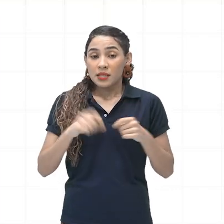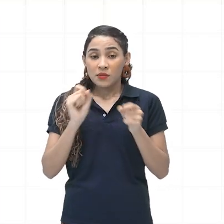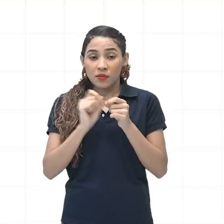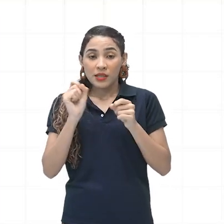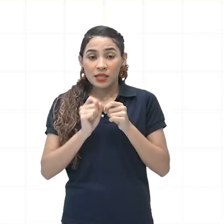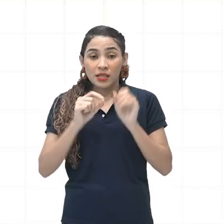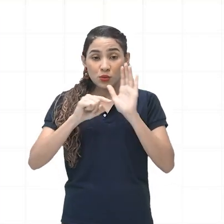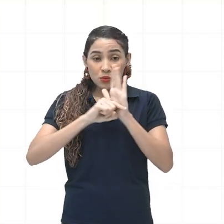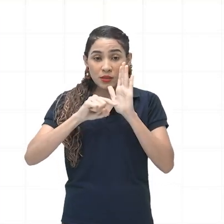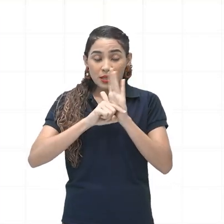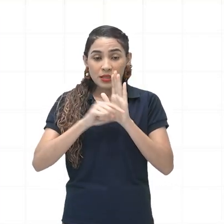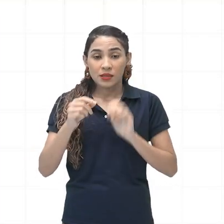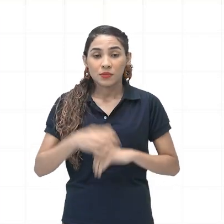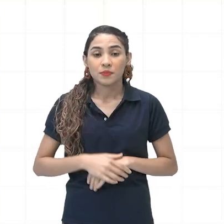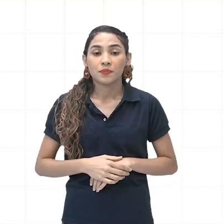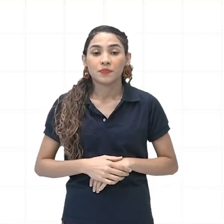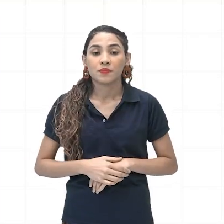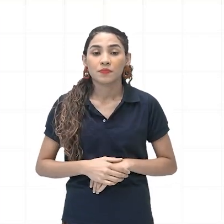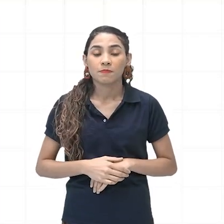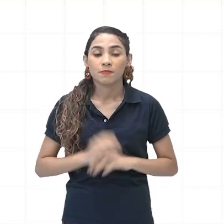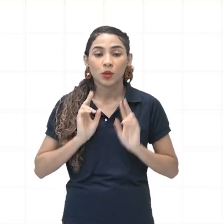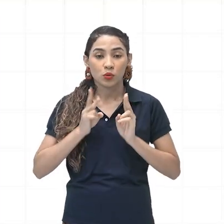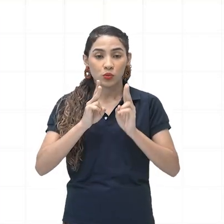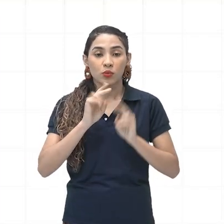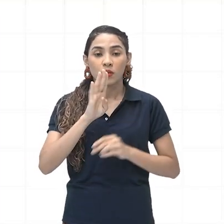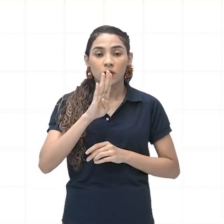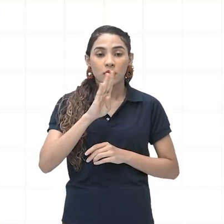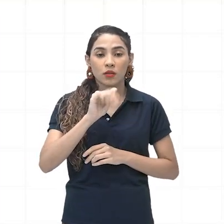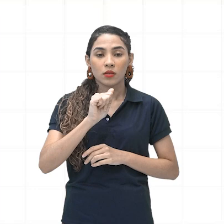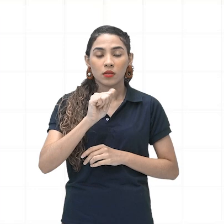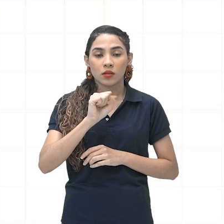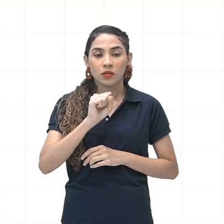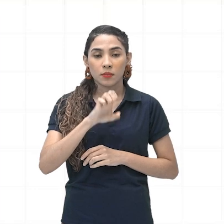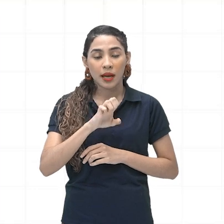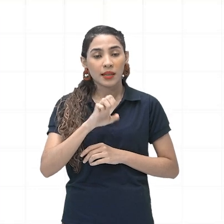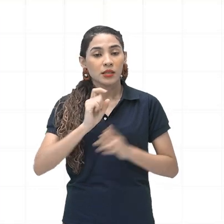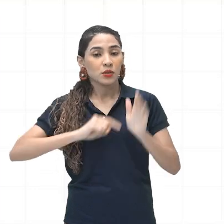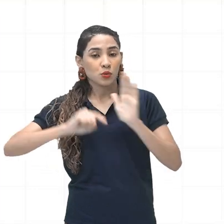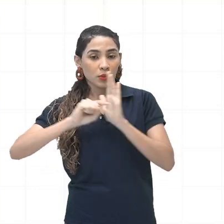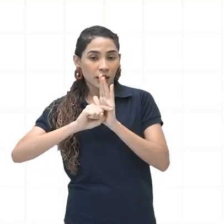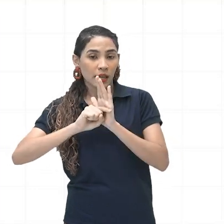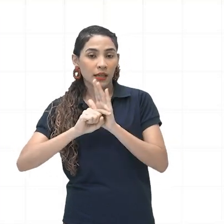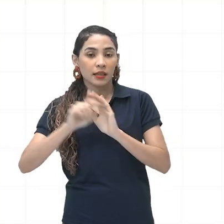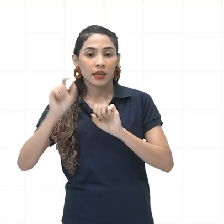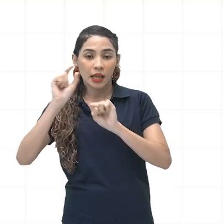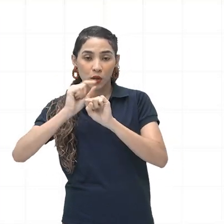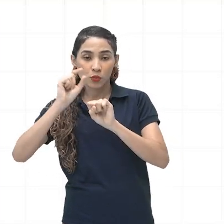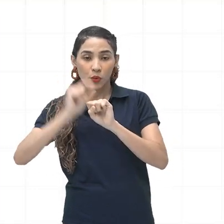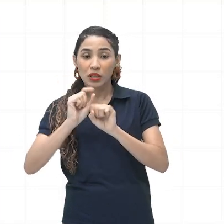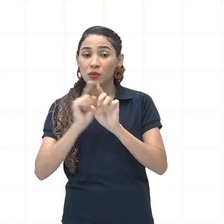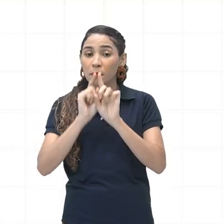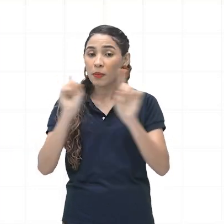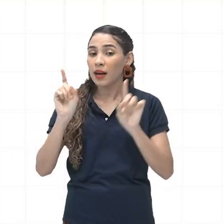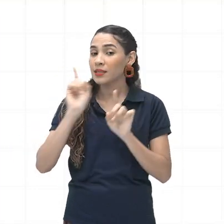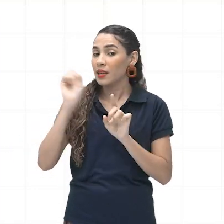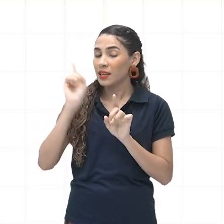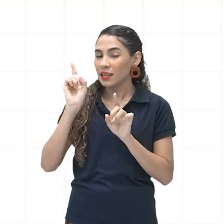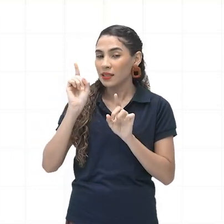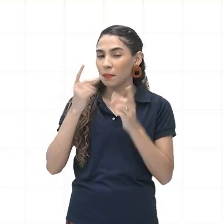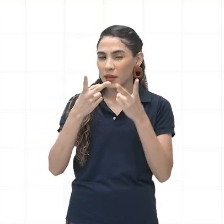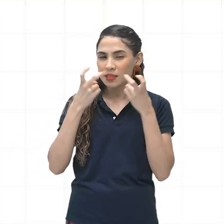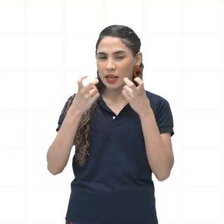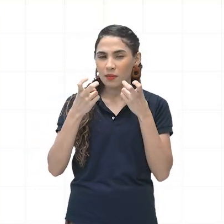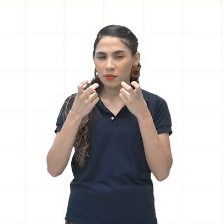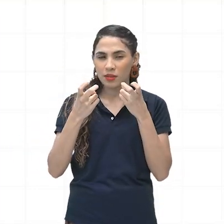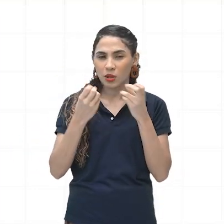essa subtração aqui, né? Eu tenho que manter a base e subtrair os expoentes. Mas aqui nesse exemplo, os expoentes